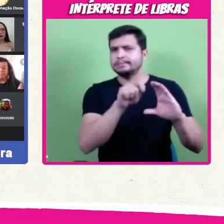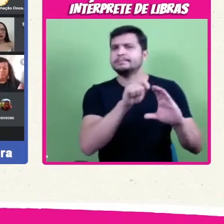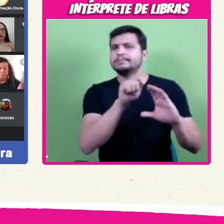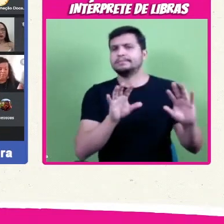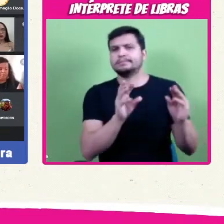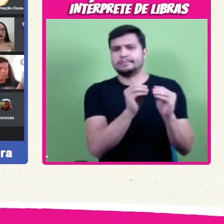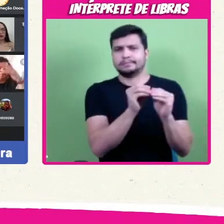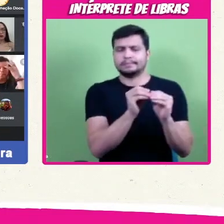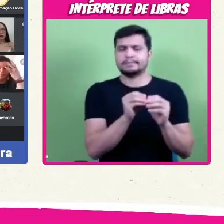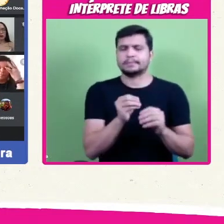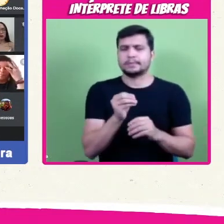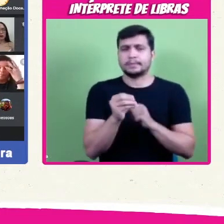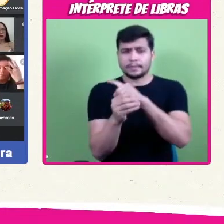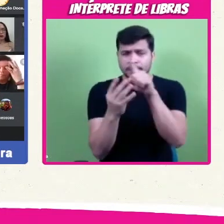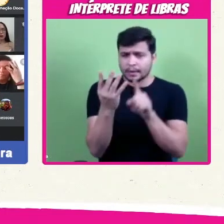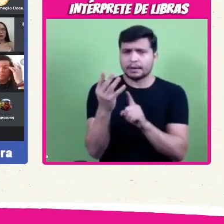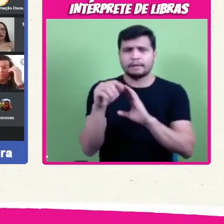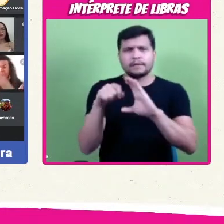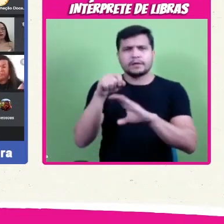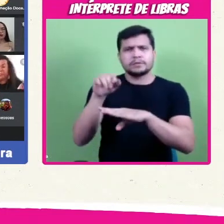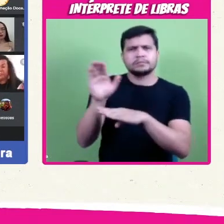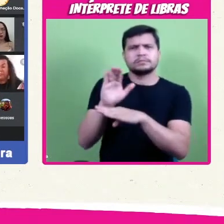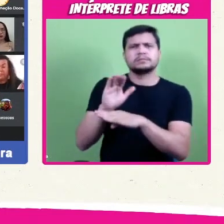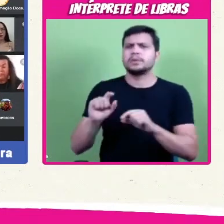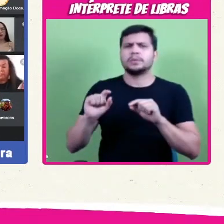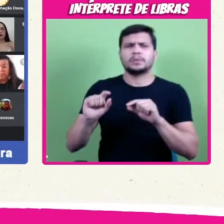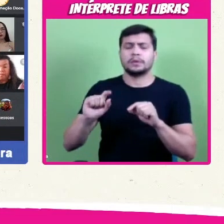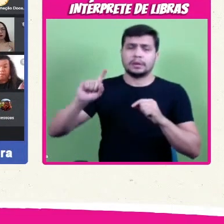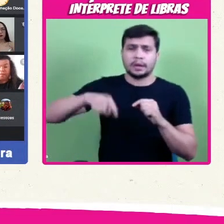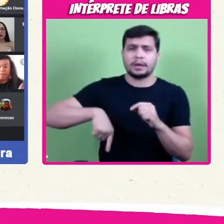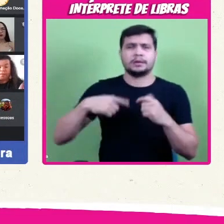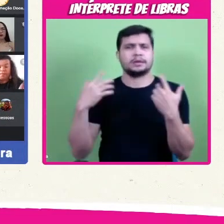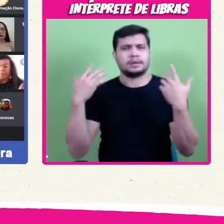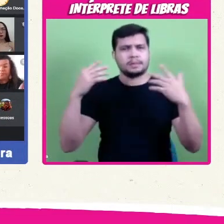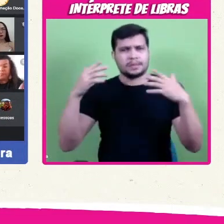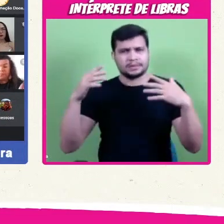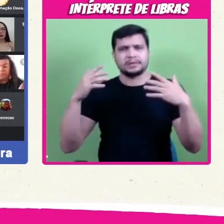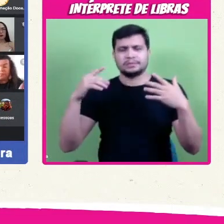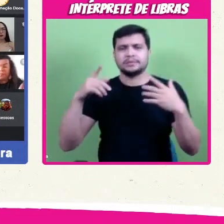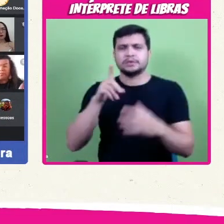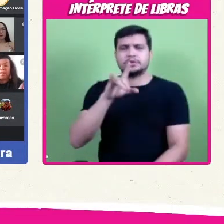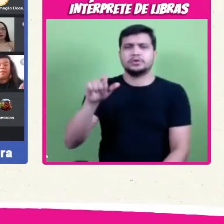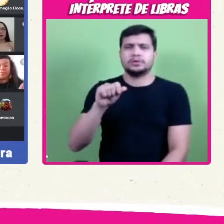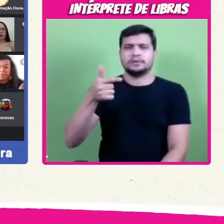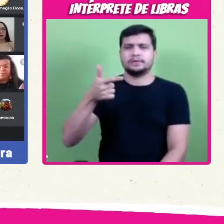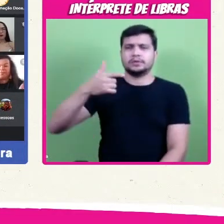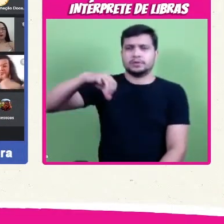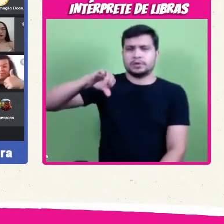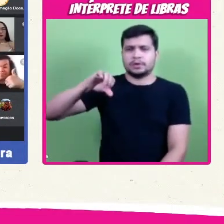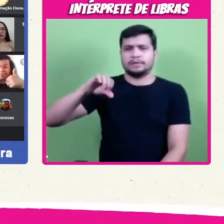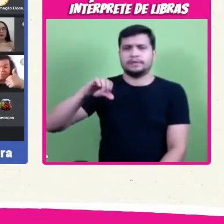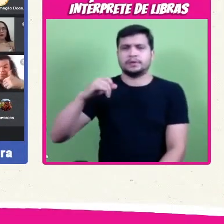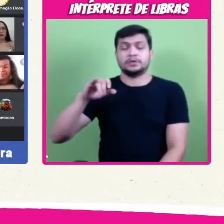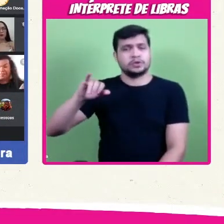celebração da visibilidade trans, né, que a data 29 de janeiro, não é, Dari? 29